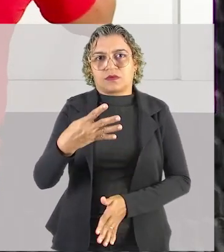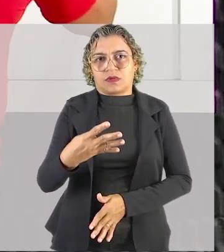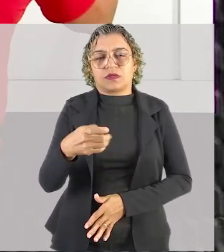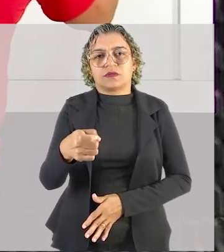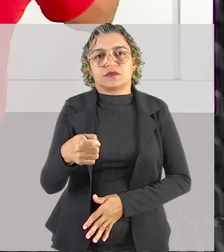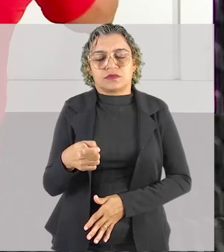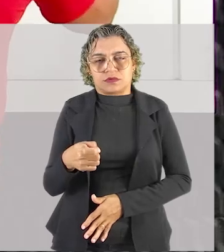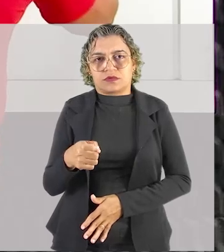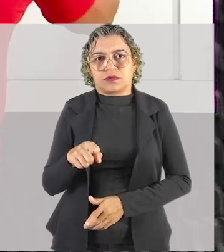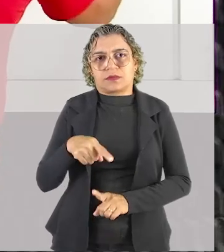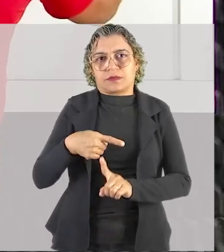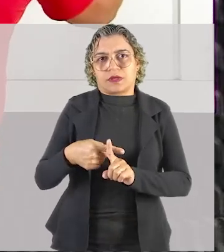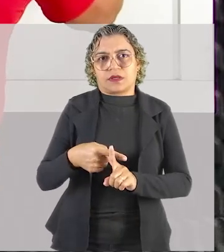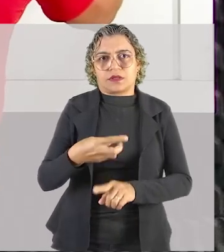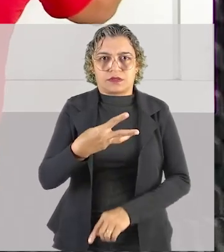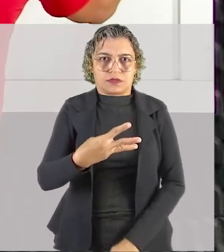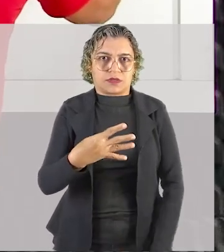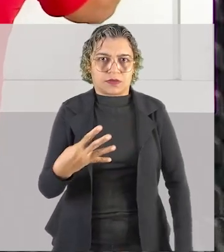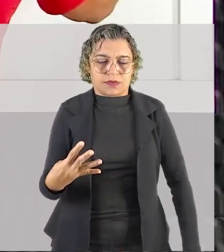mais 34.